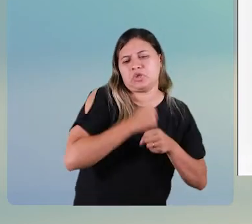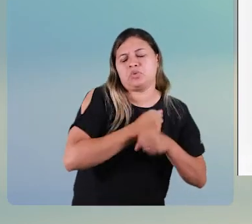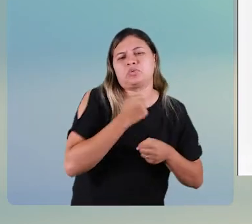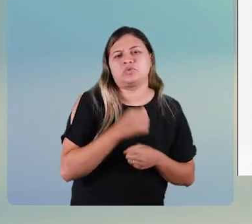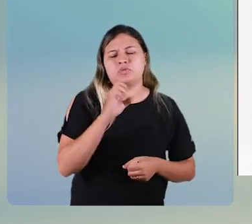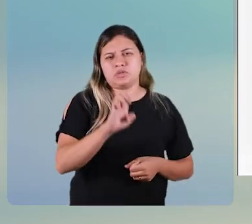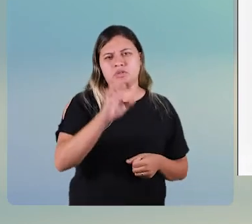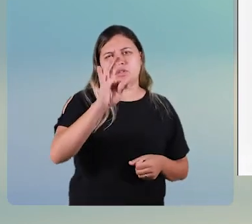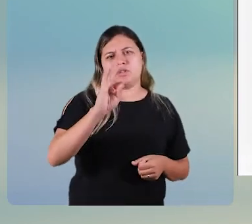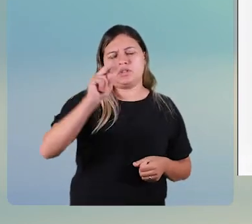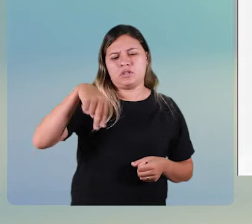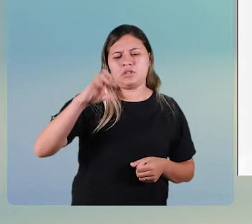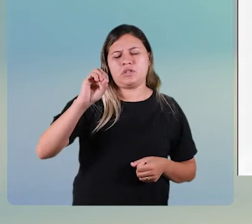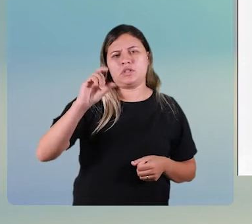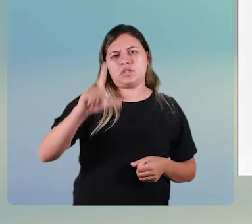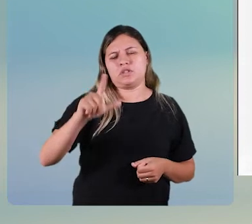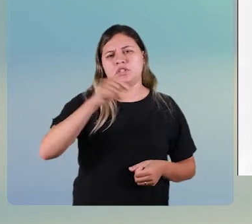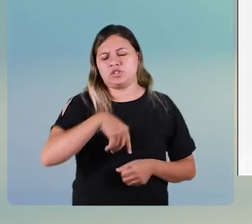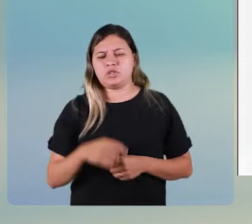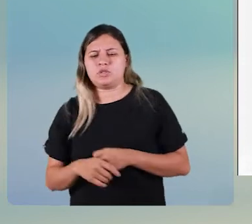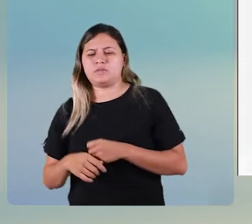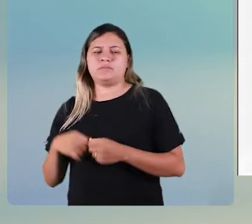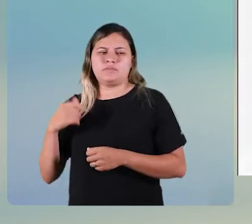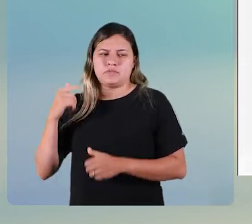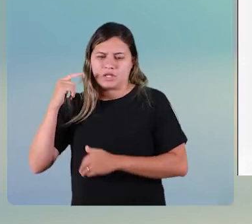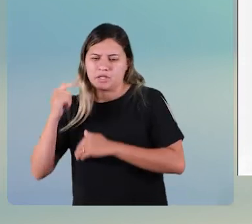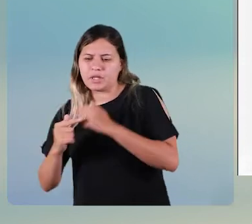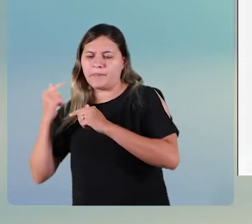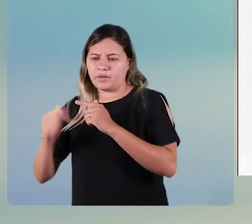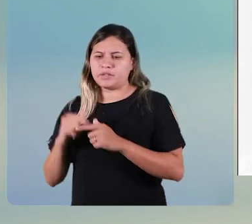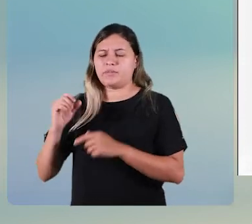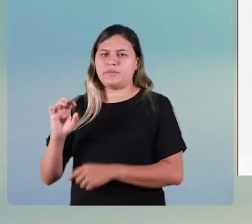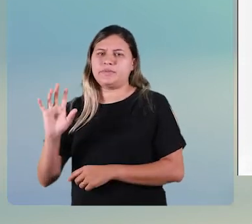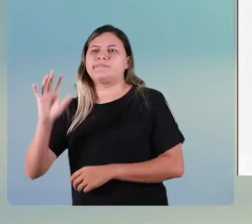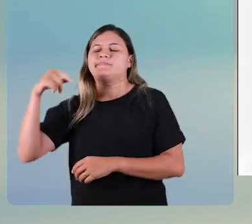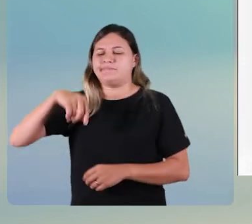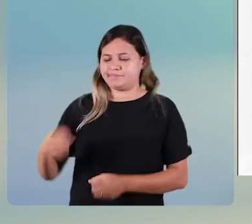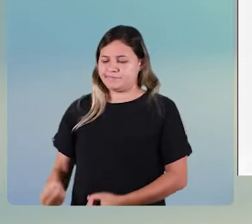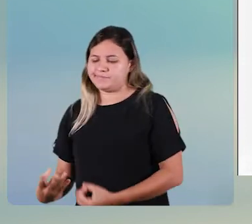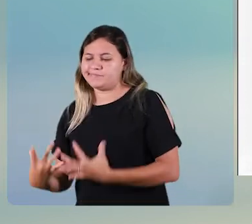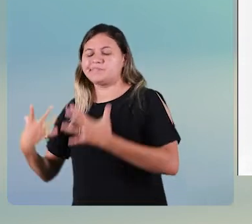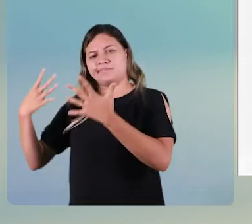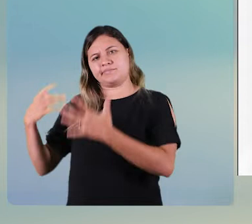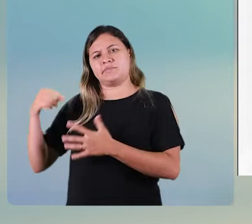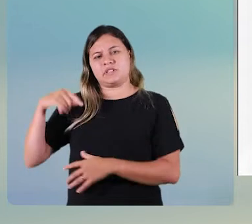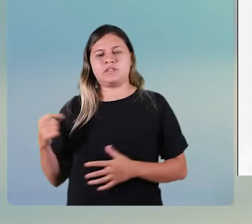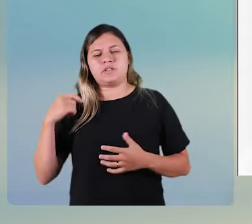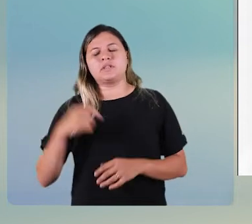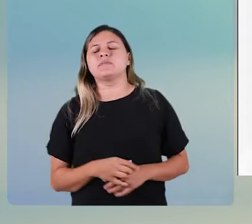sua queima vai formar CO2, que vai ser capturado novamente e vai virar outra planta futuramente, né? Então, é uma